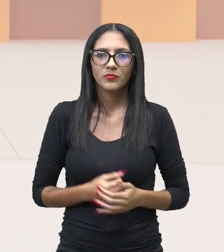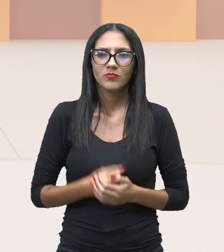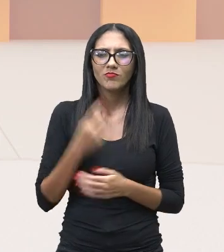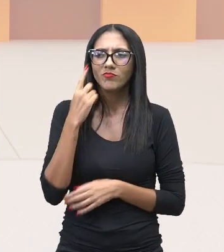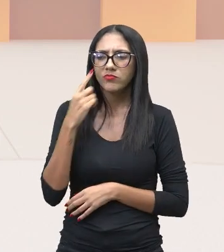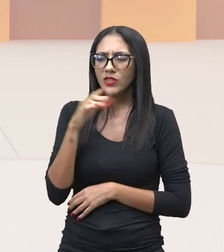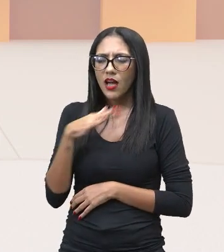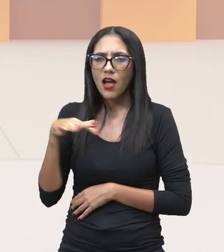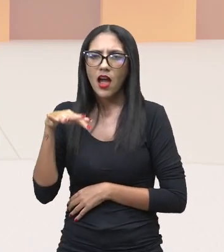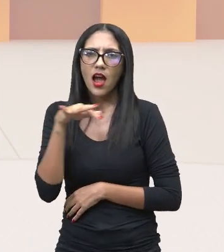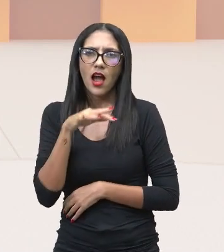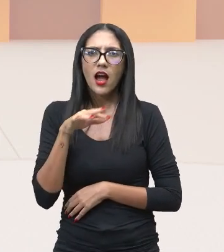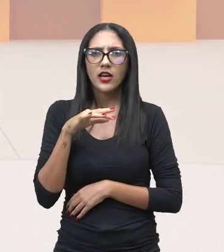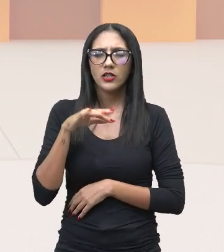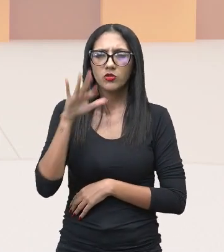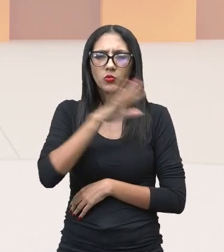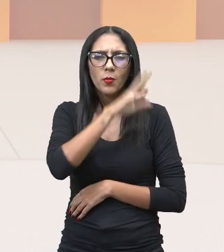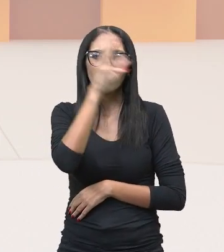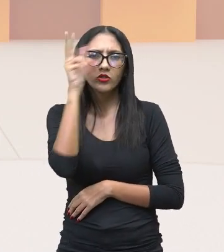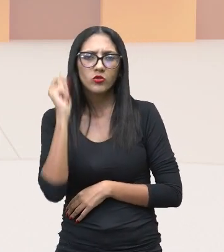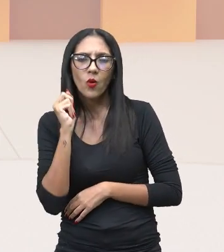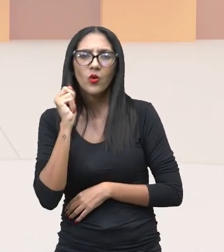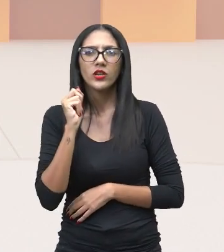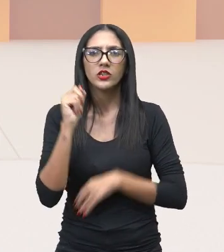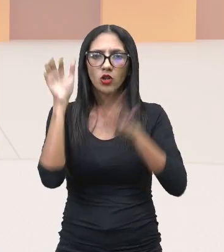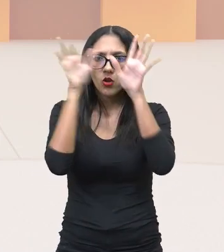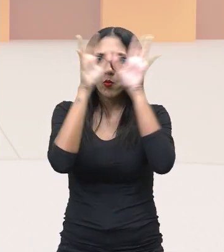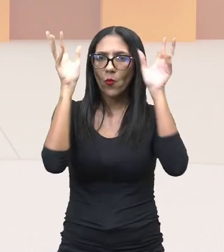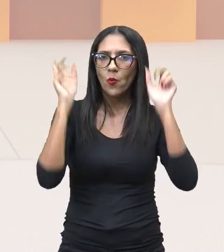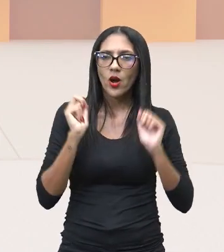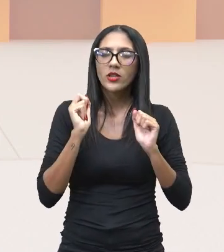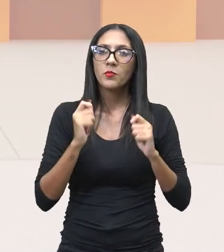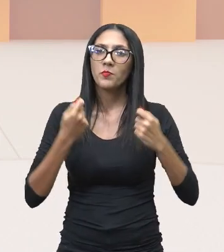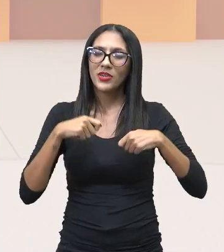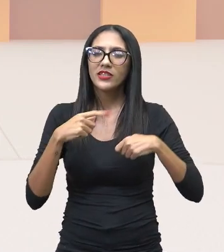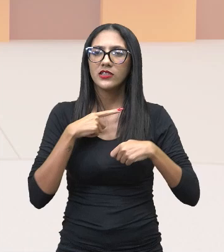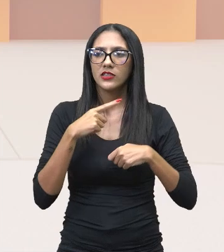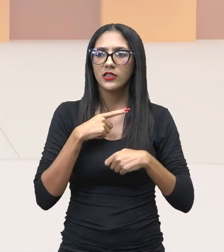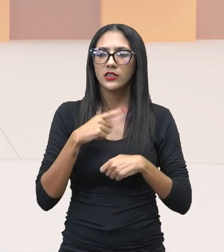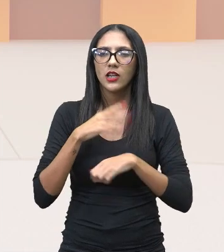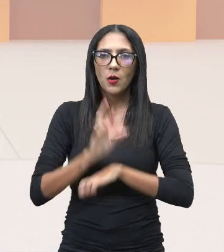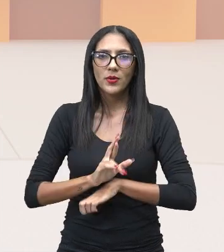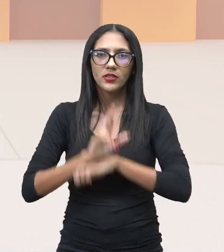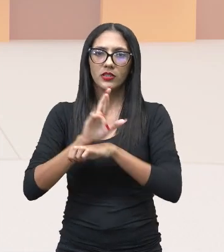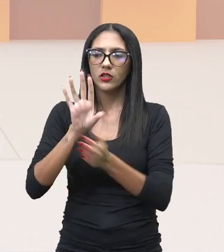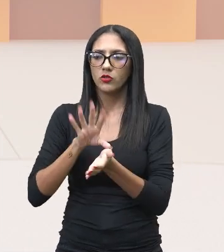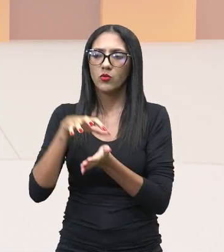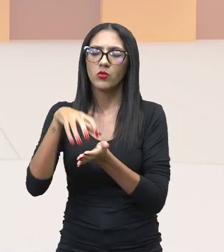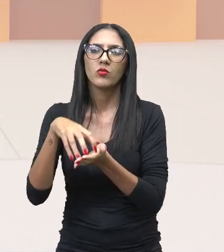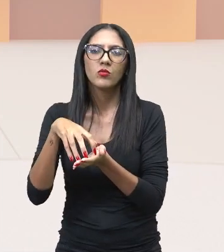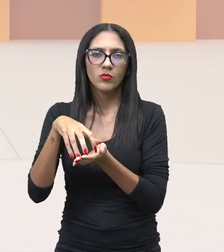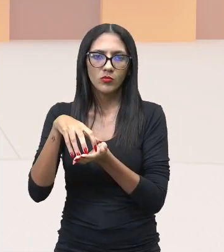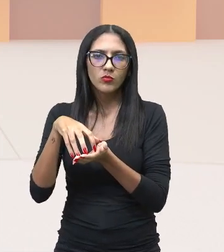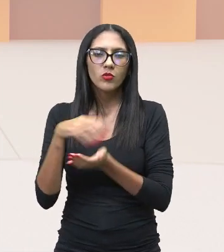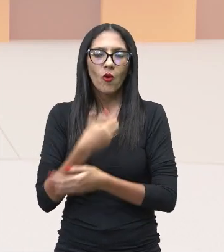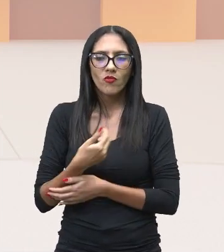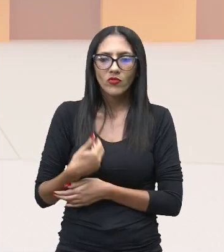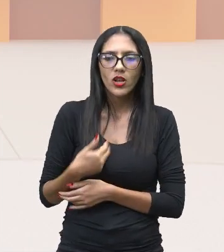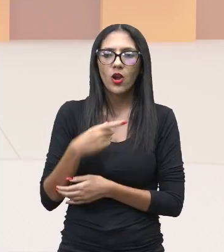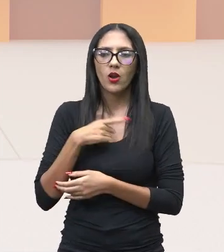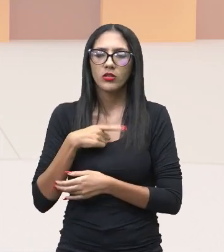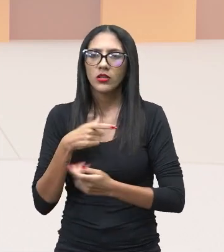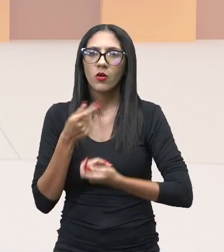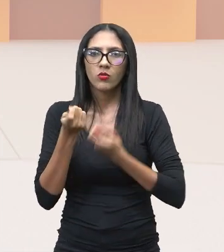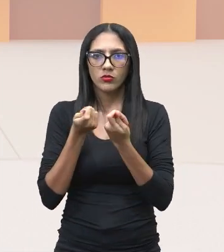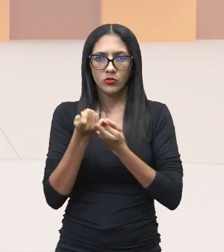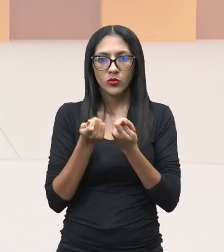fica o Acre, onde fica o Amazonas, tem que ter o governo federal ali, tem que ter pessoas ali, né, contemplando aquelas áreas ali para garantir